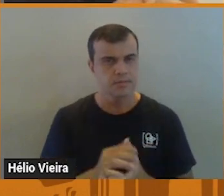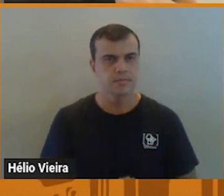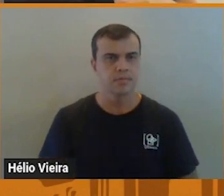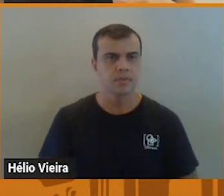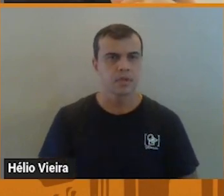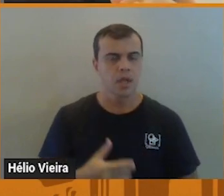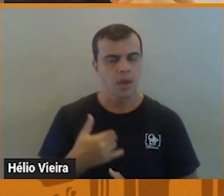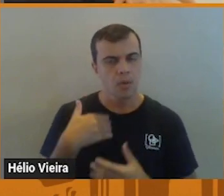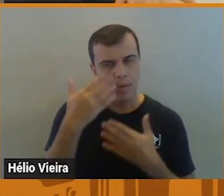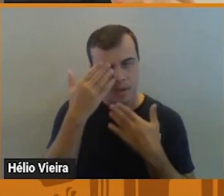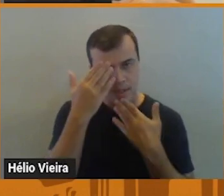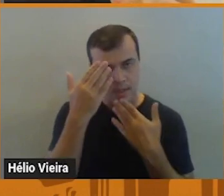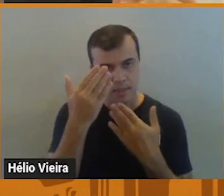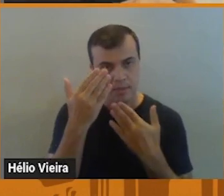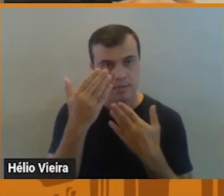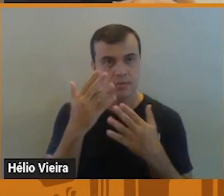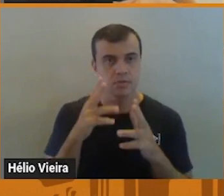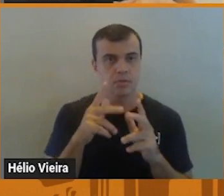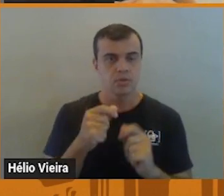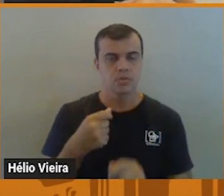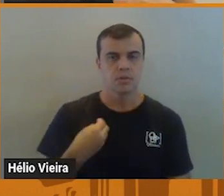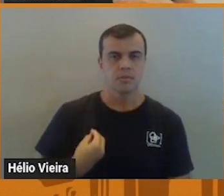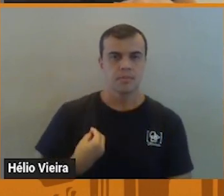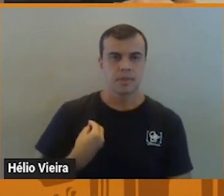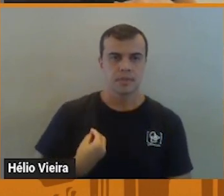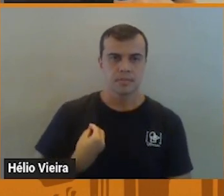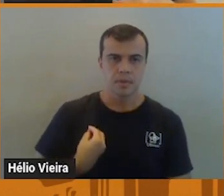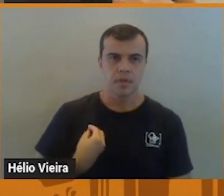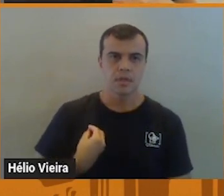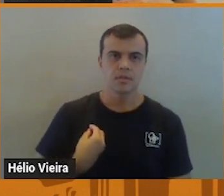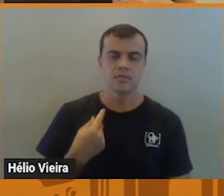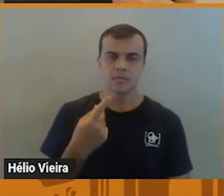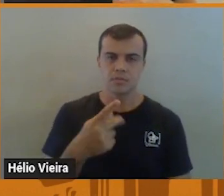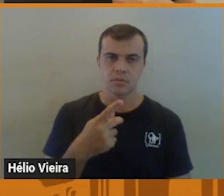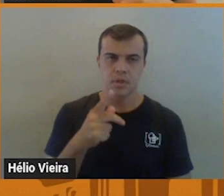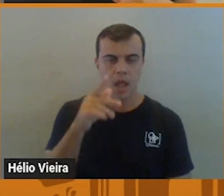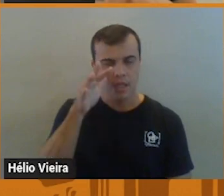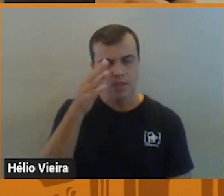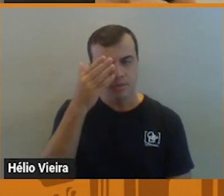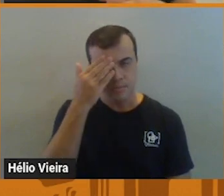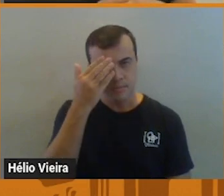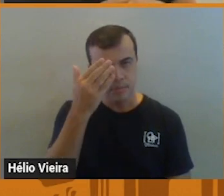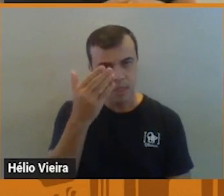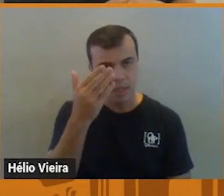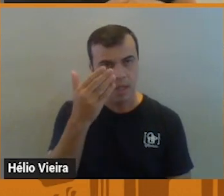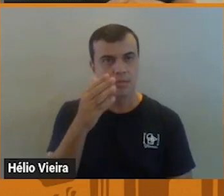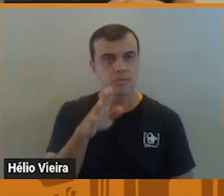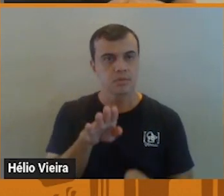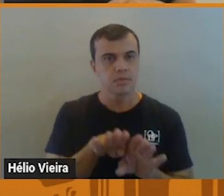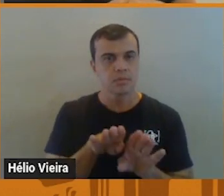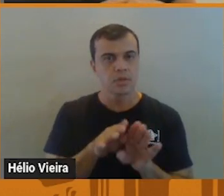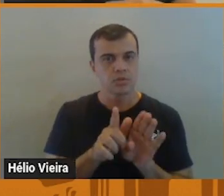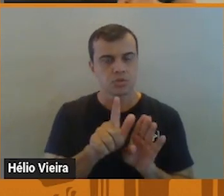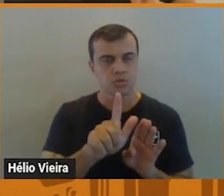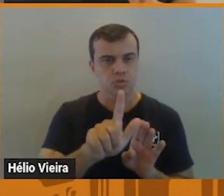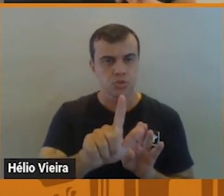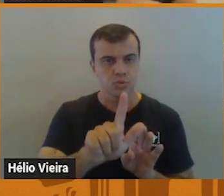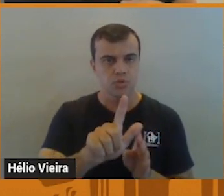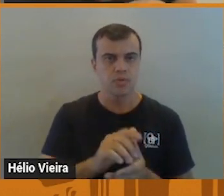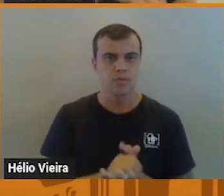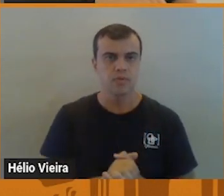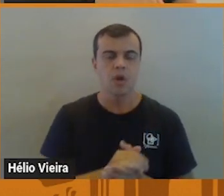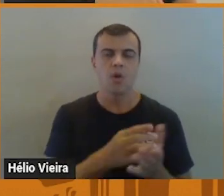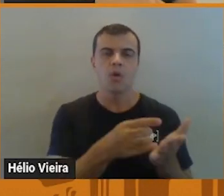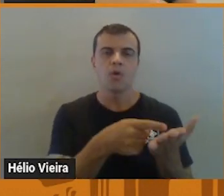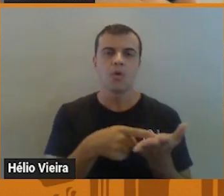Eu agradeço a participação, agradeço vocês assistirem. Faço novamente o